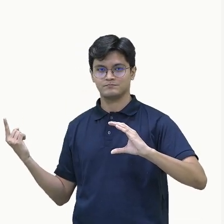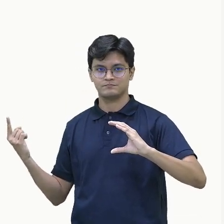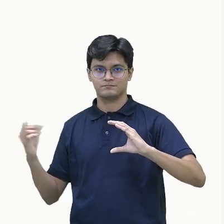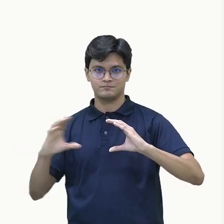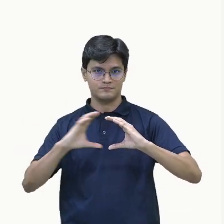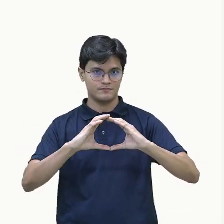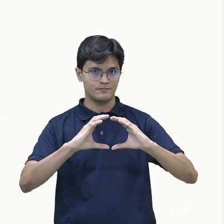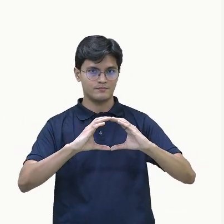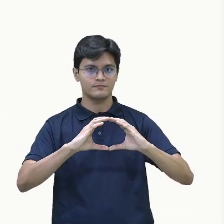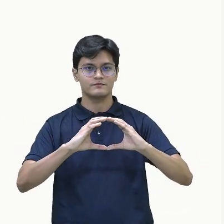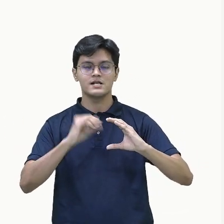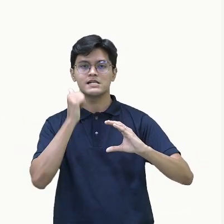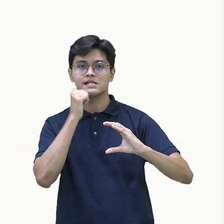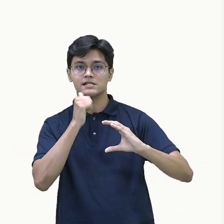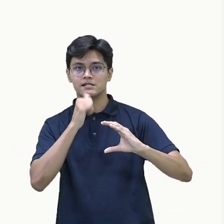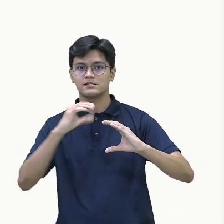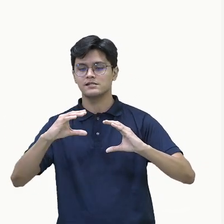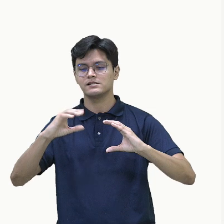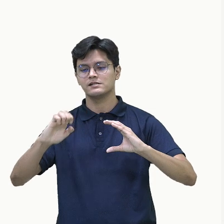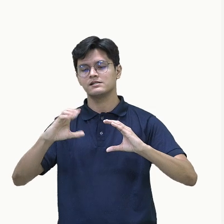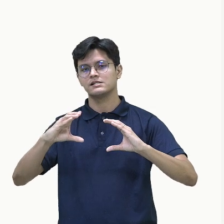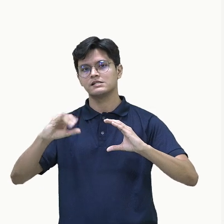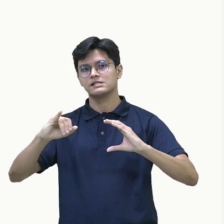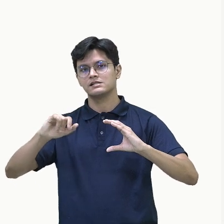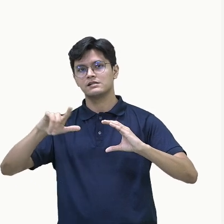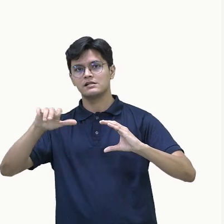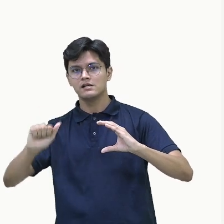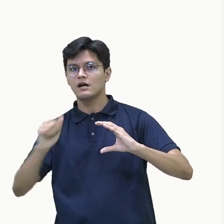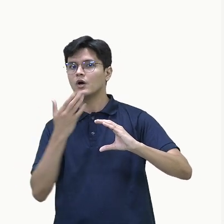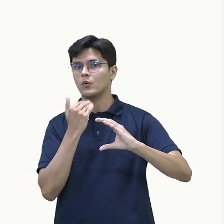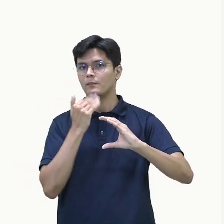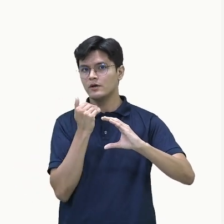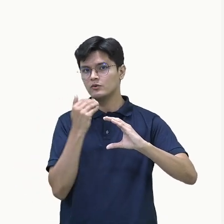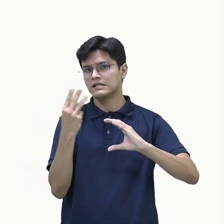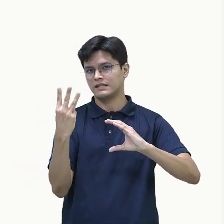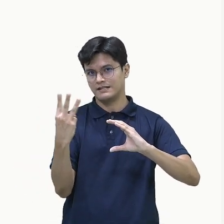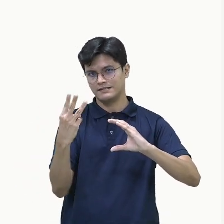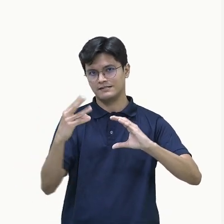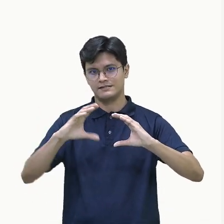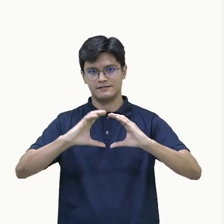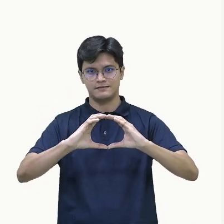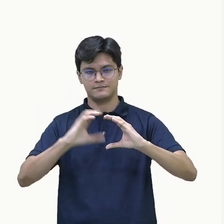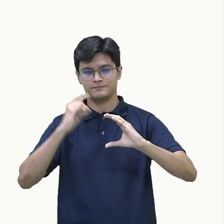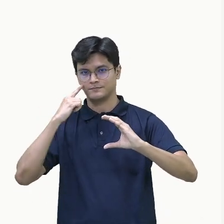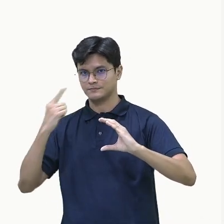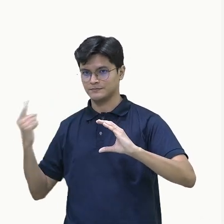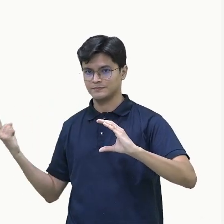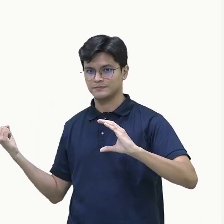E a Cecília comeu exatamente 3 pedaços.